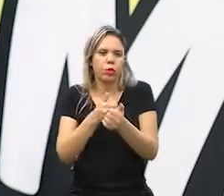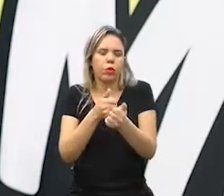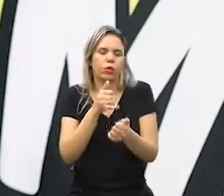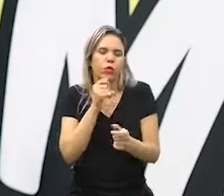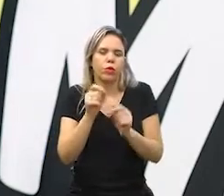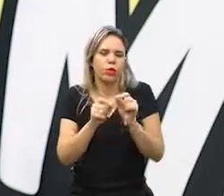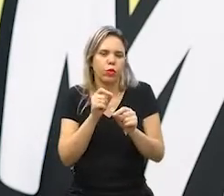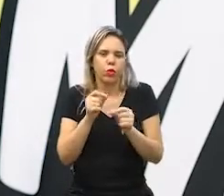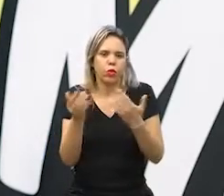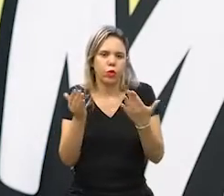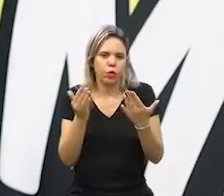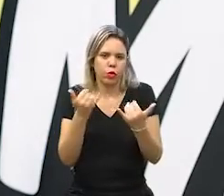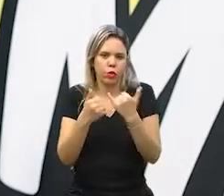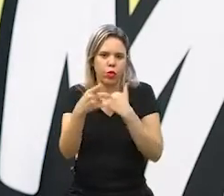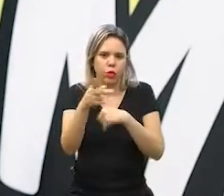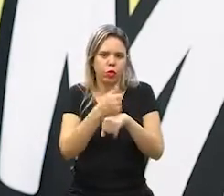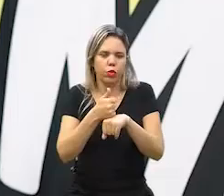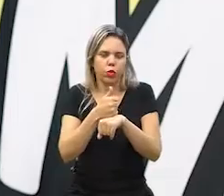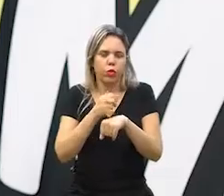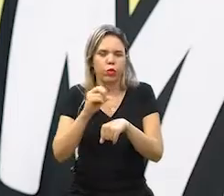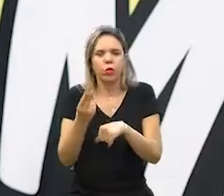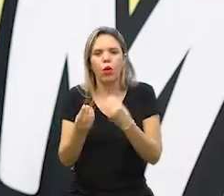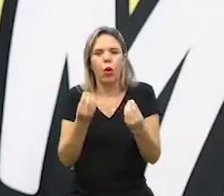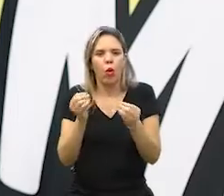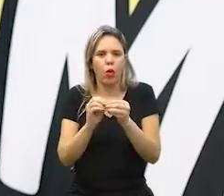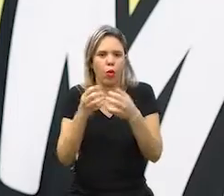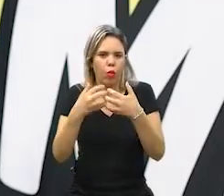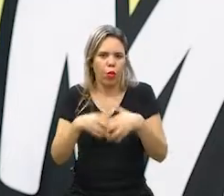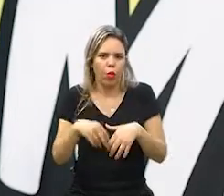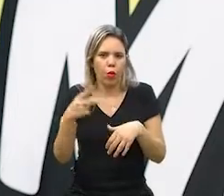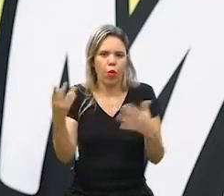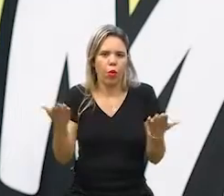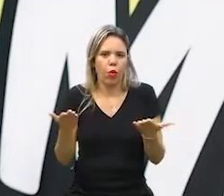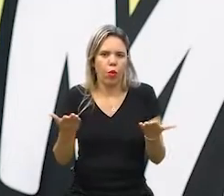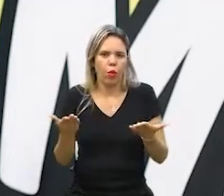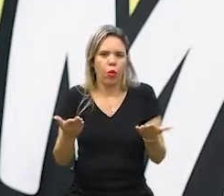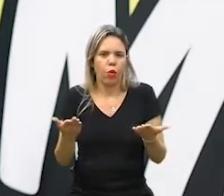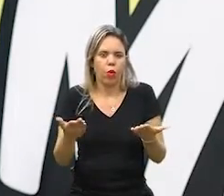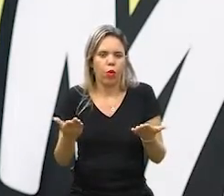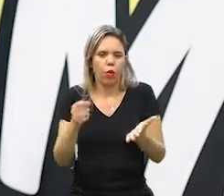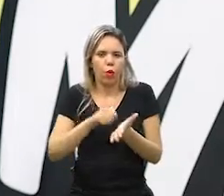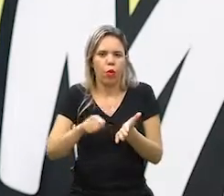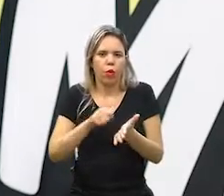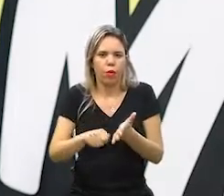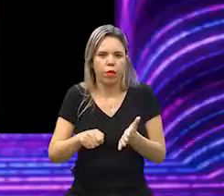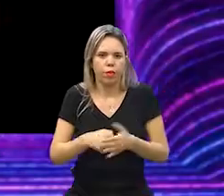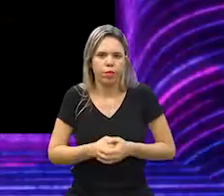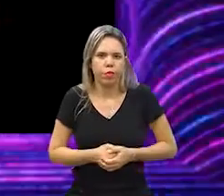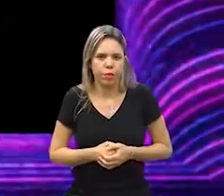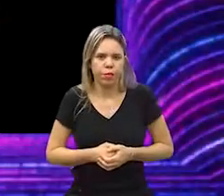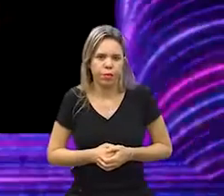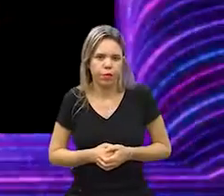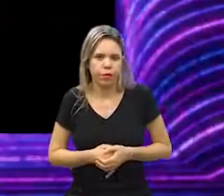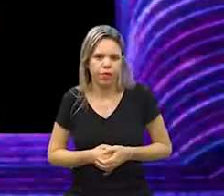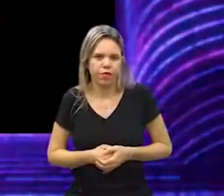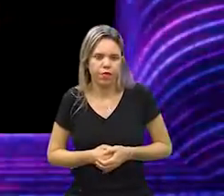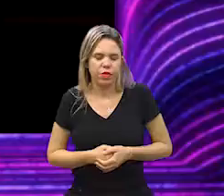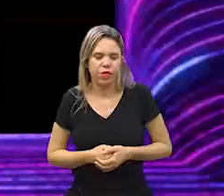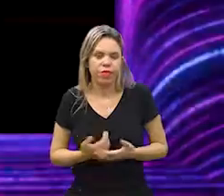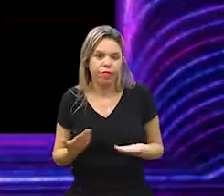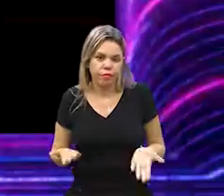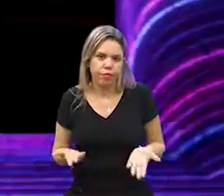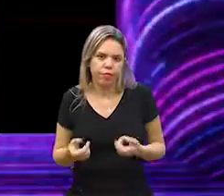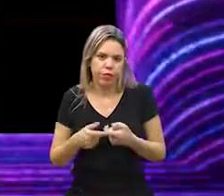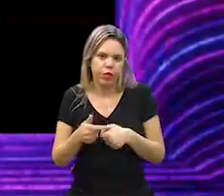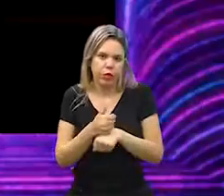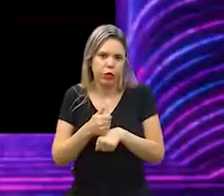acompanhando, né? Em paralelo à sua profissão. Como é que tá hoje aí, né? A escrita? Olha,